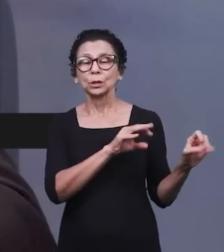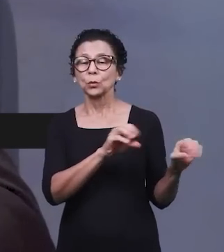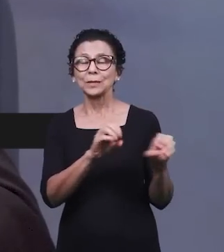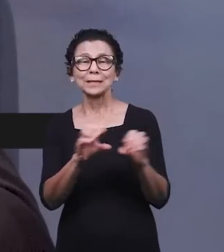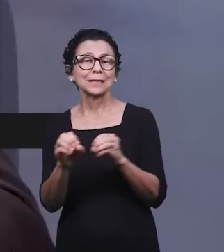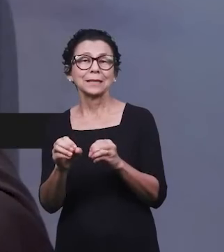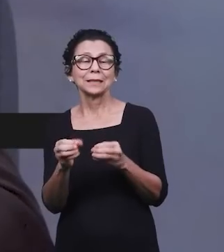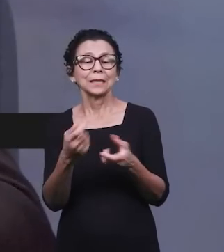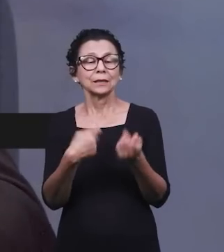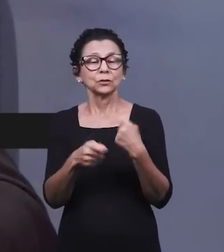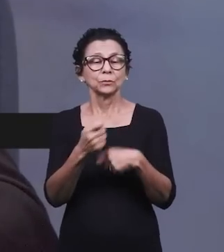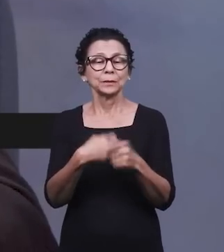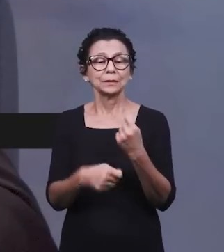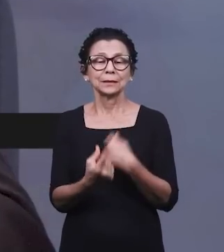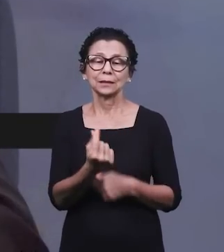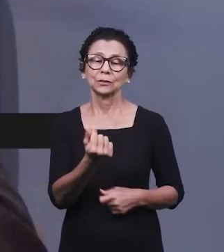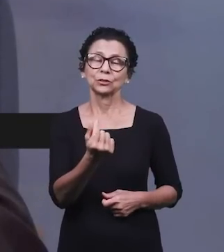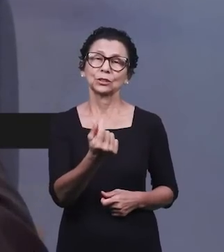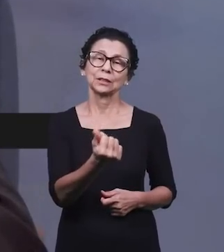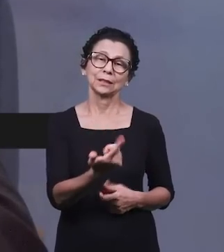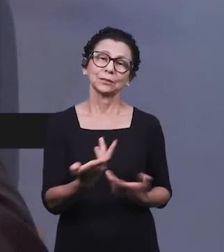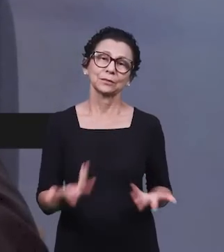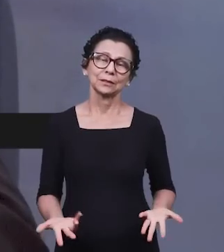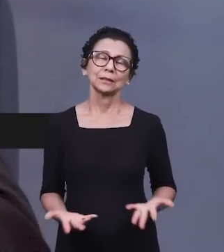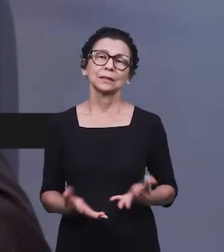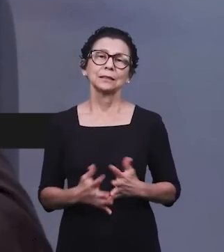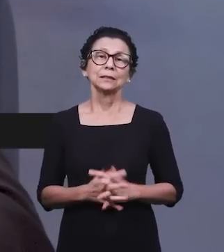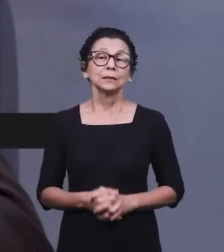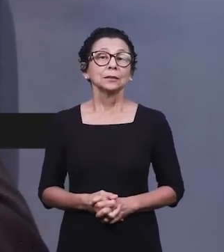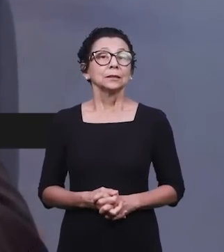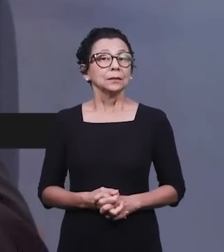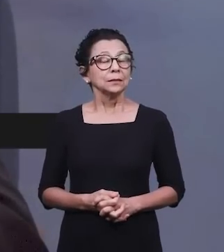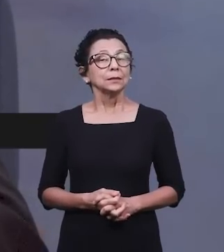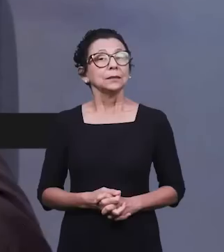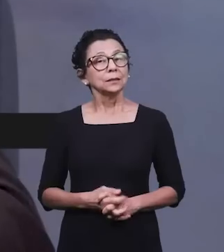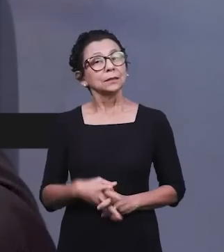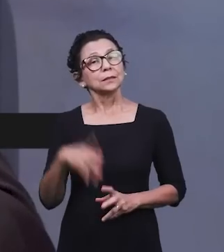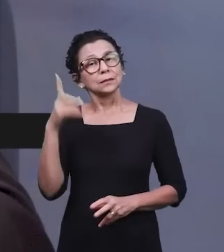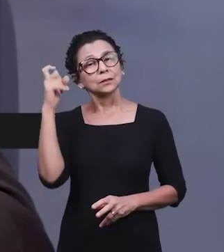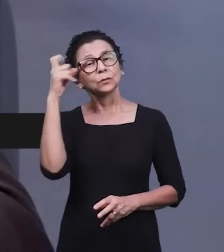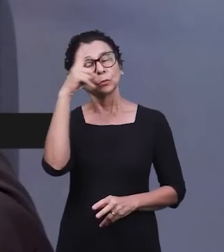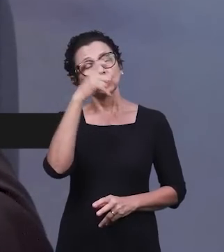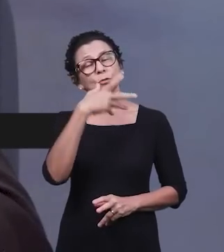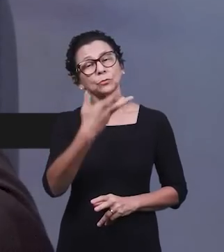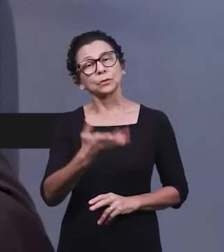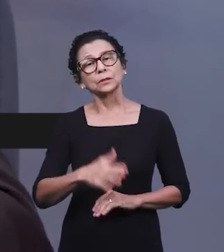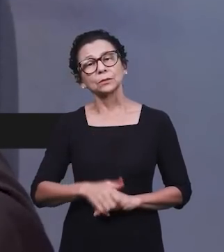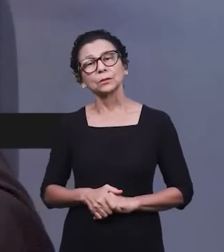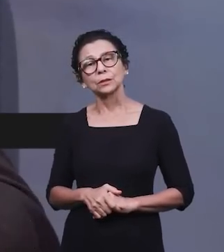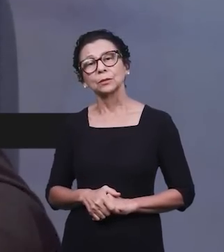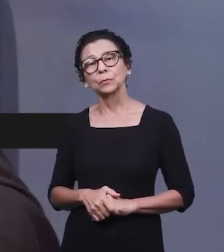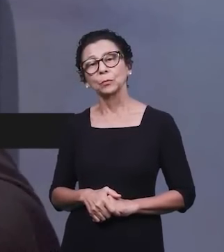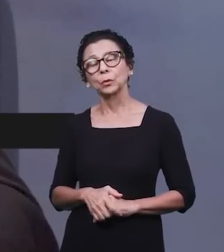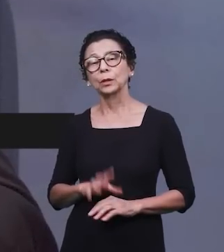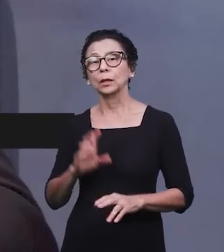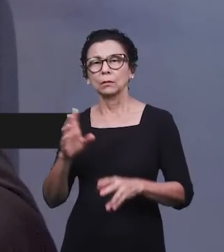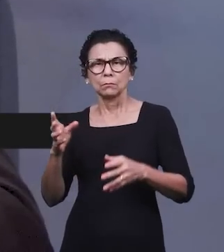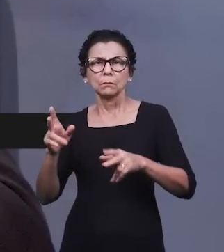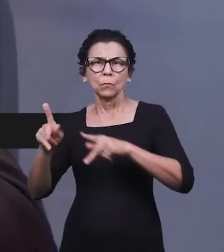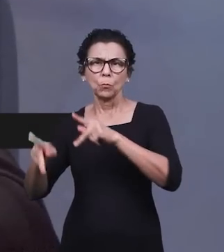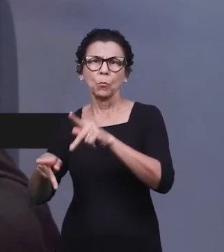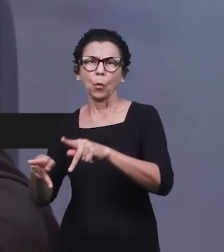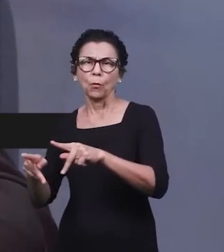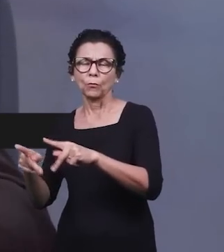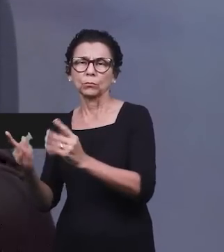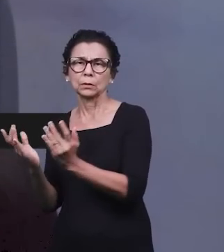filho, é algo que nós não vemos com muita frequência e que tem feito muita falta para o nosso povo, tanto o povo cristão, evangélico, mas